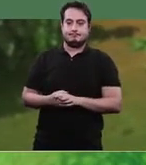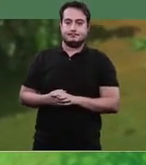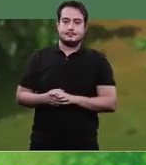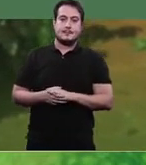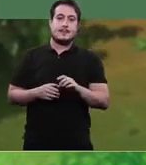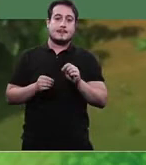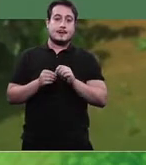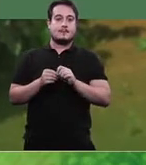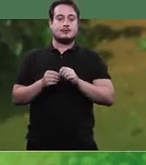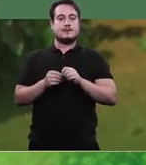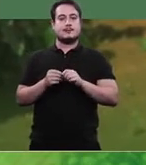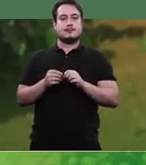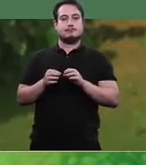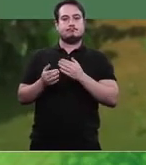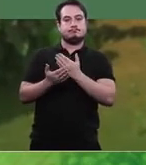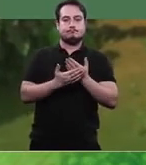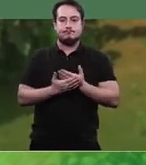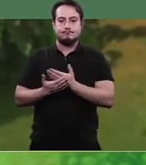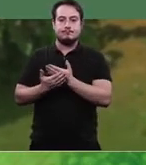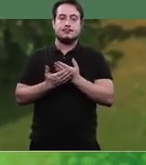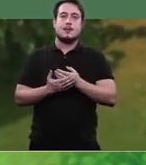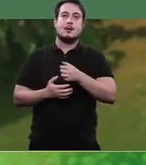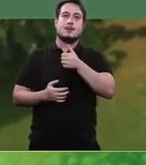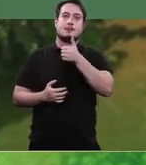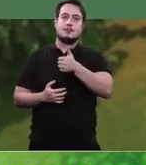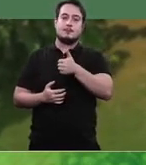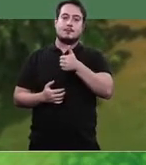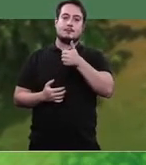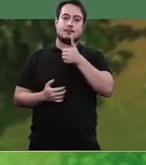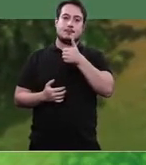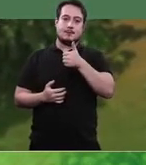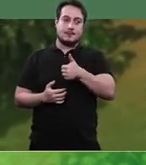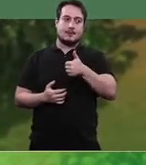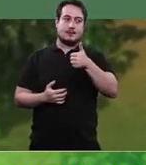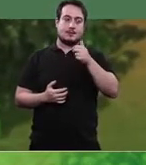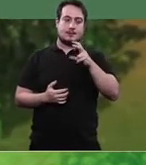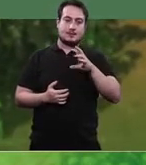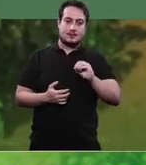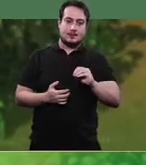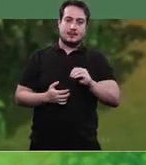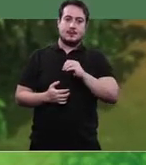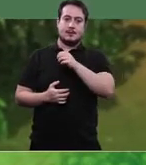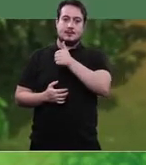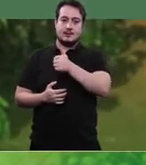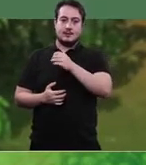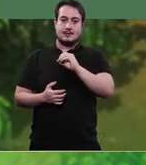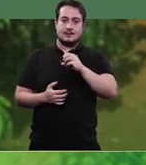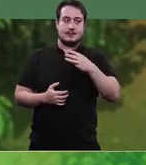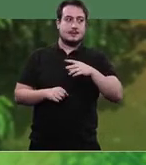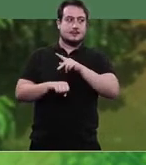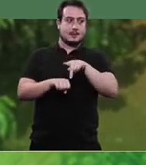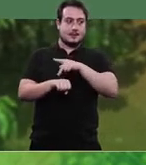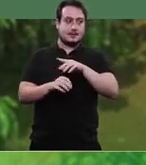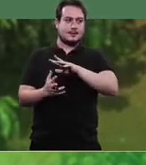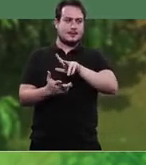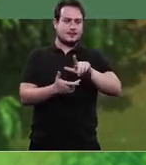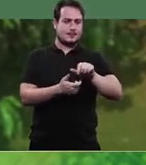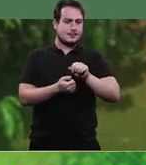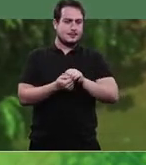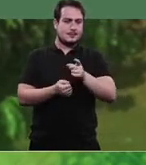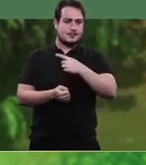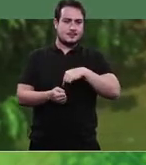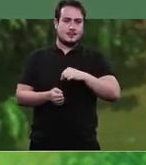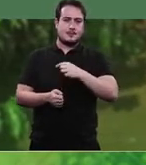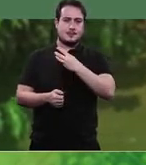fez um recorte a 1.150 unidades em 103 países do mundo para esses